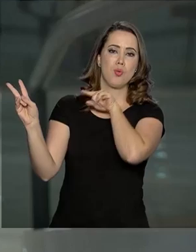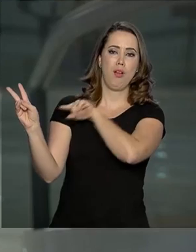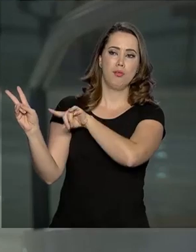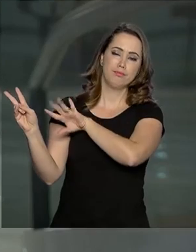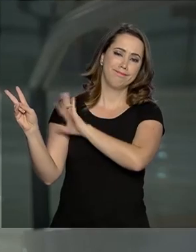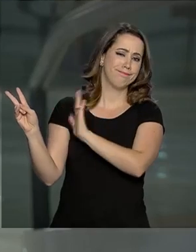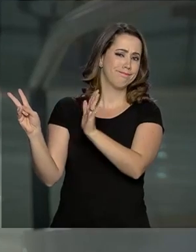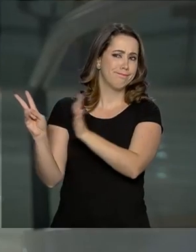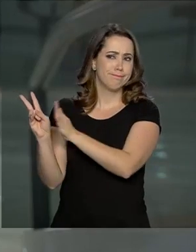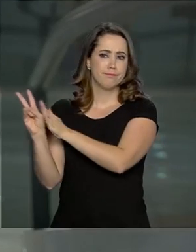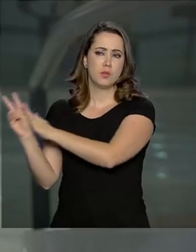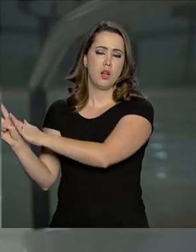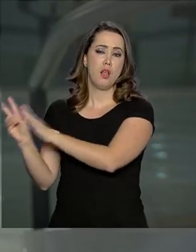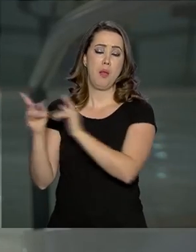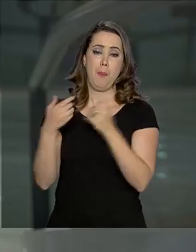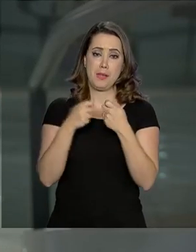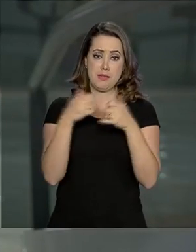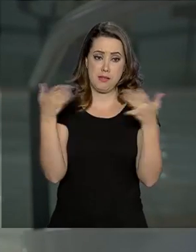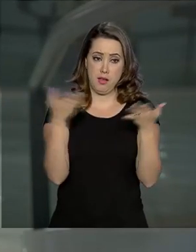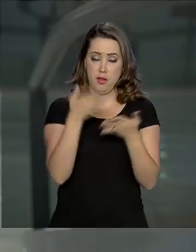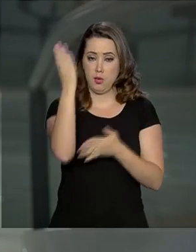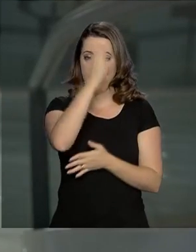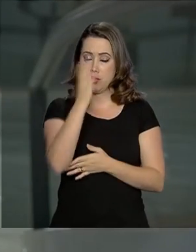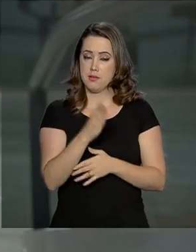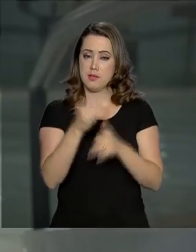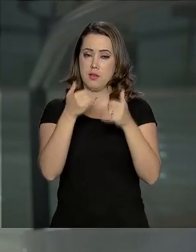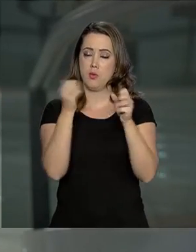a construção do linhão de Tucuruí, que